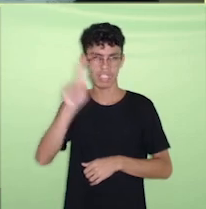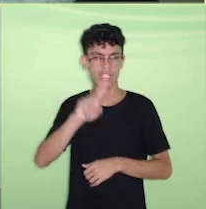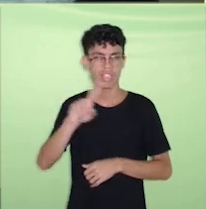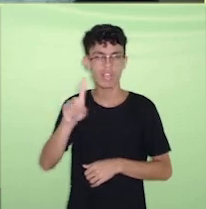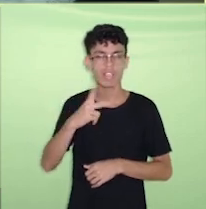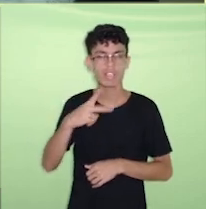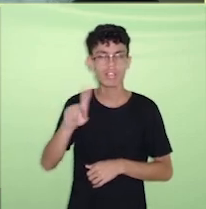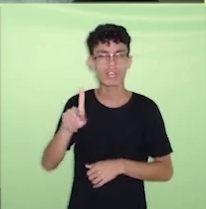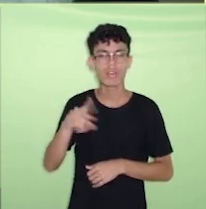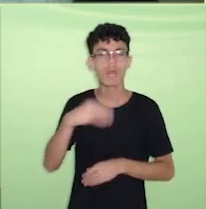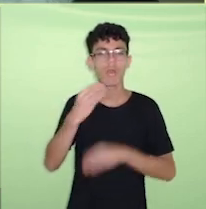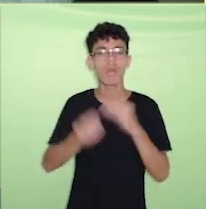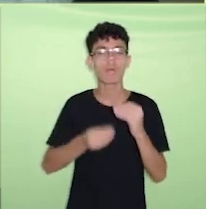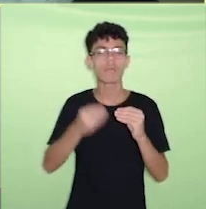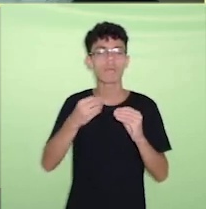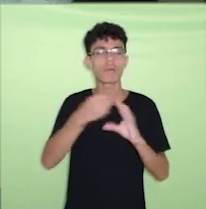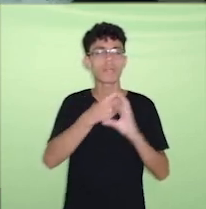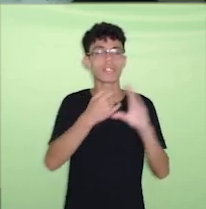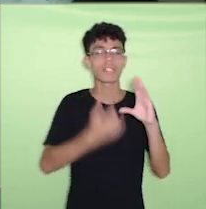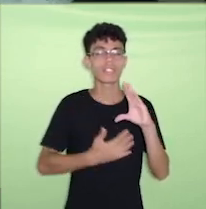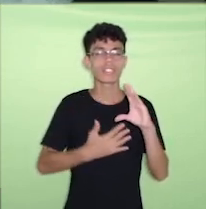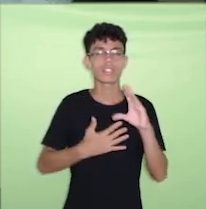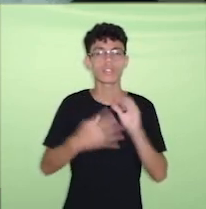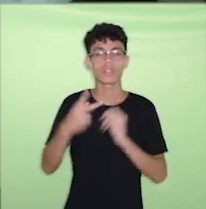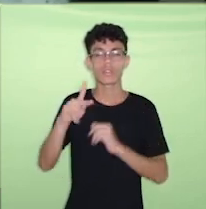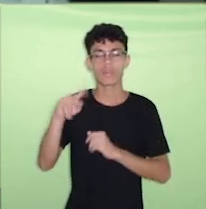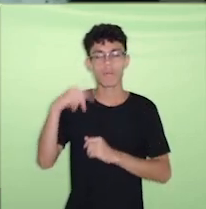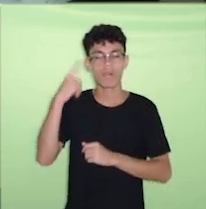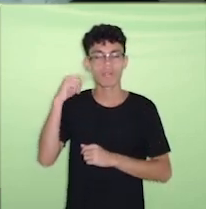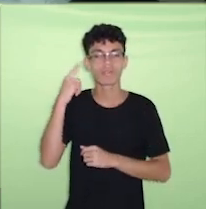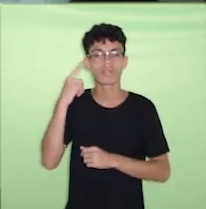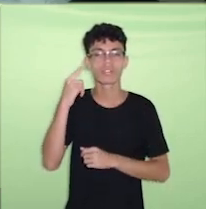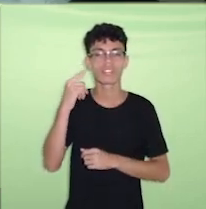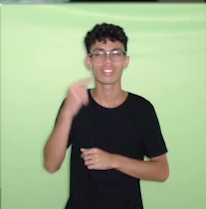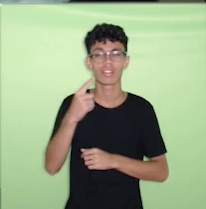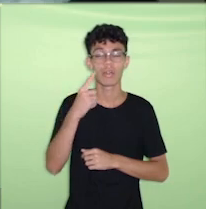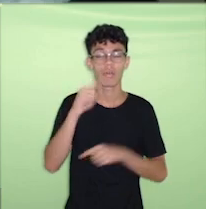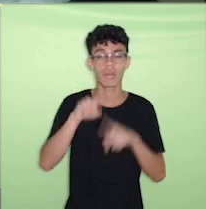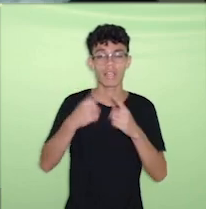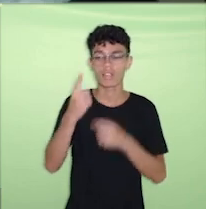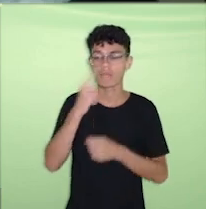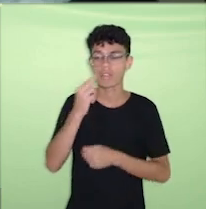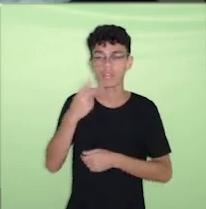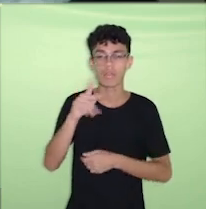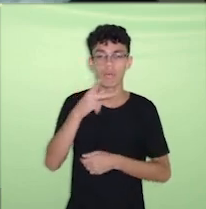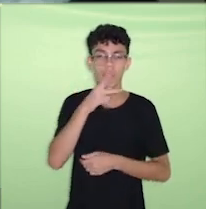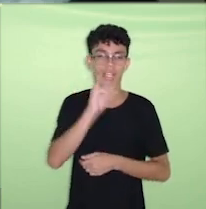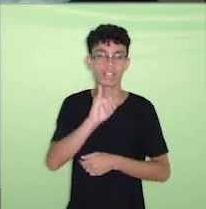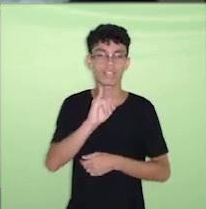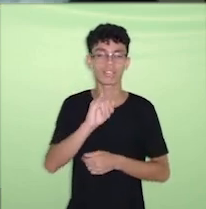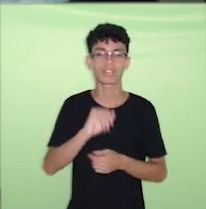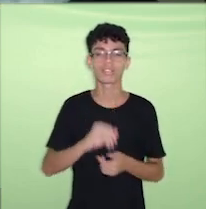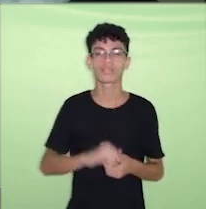seu pai? Era louco. Mas você via seu pai?